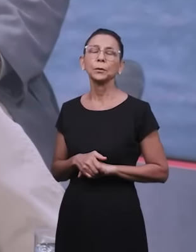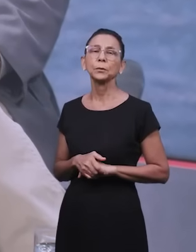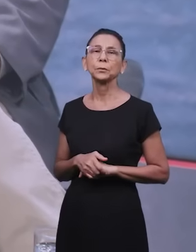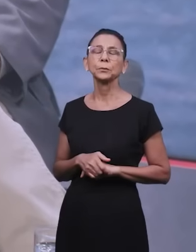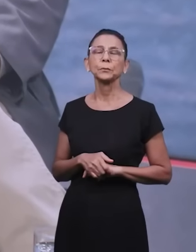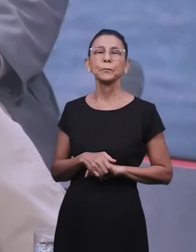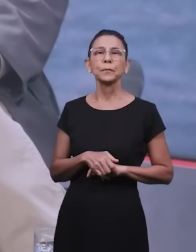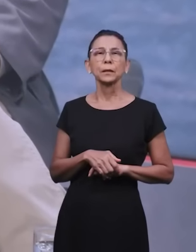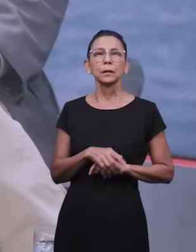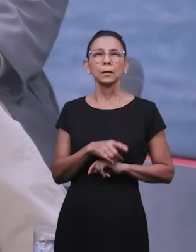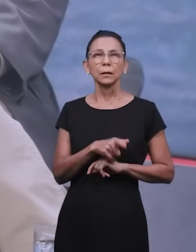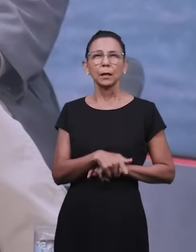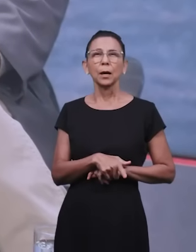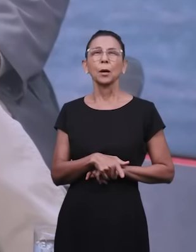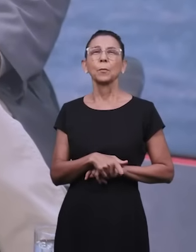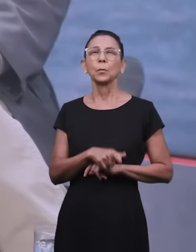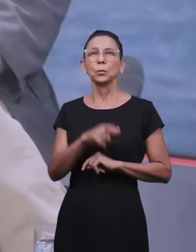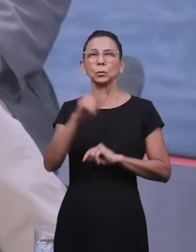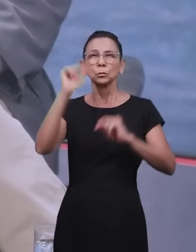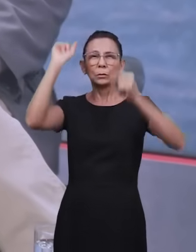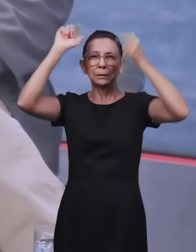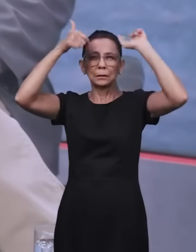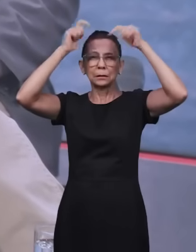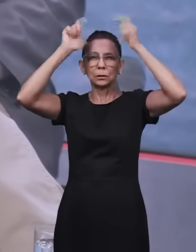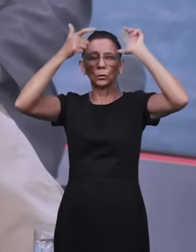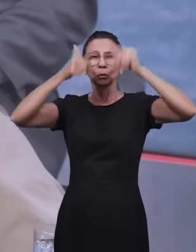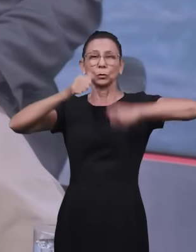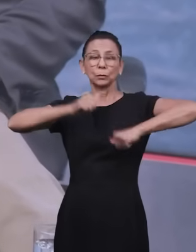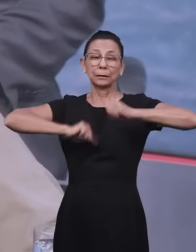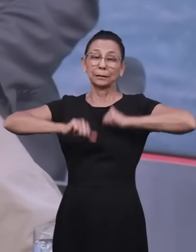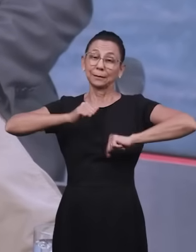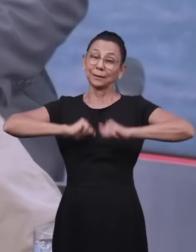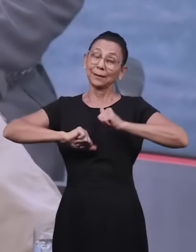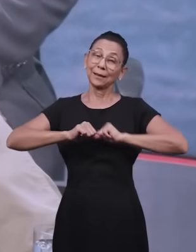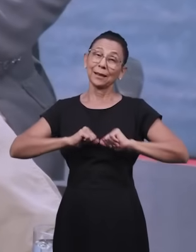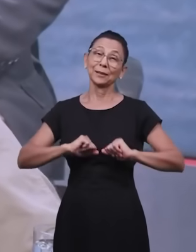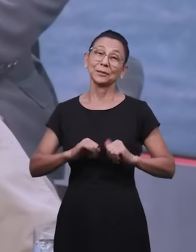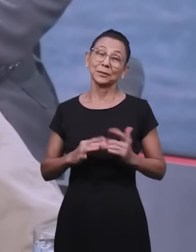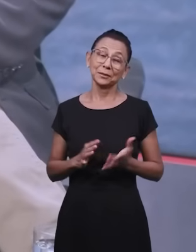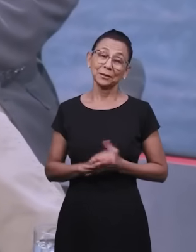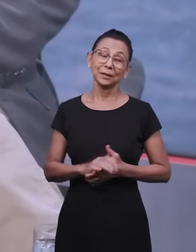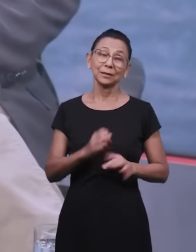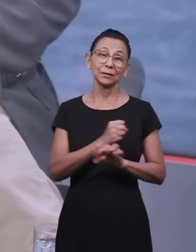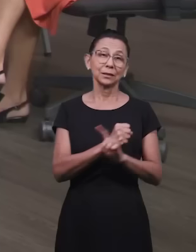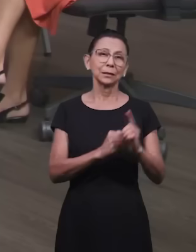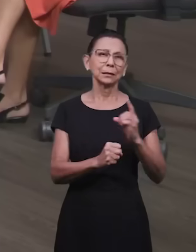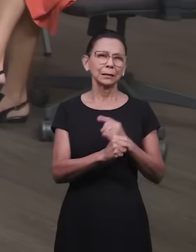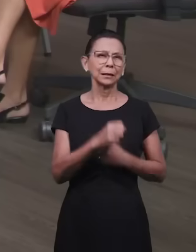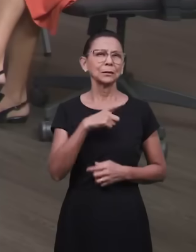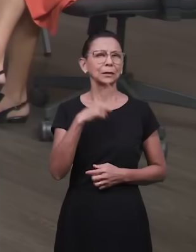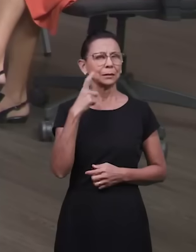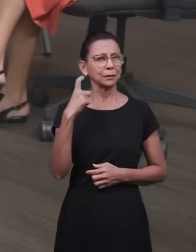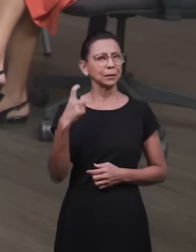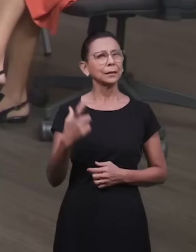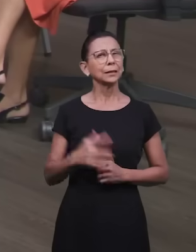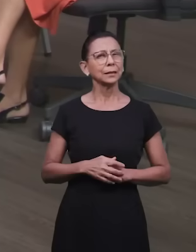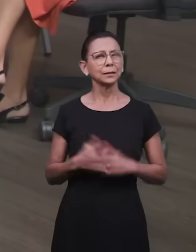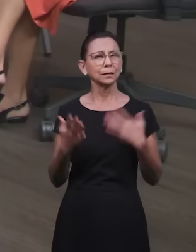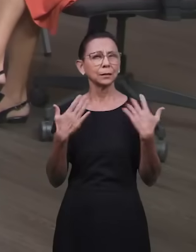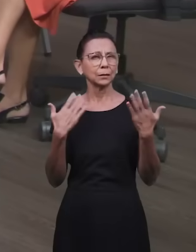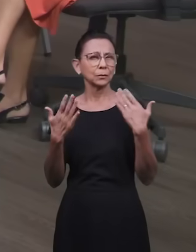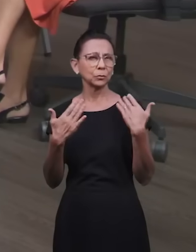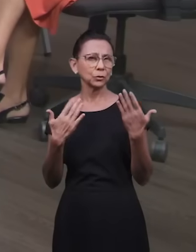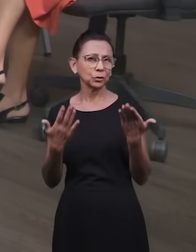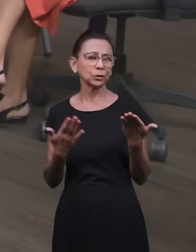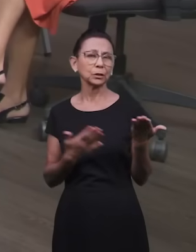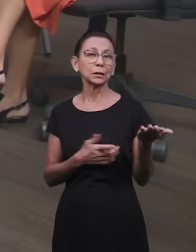nós vemos esse fenômeno constantemente, com muita frequência, e é de interesse social discutir tudo isso, principalmente o jovem.